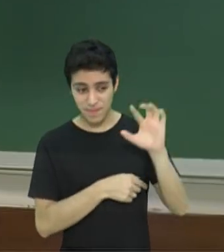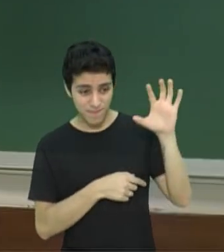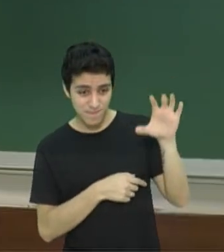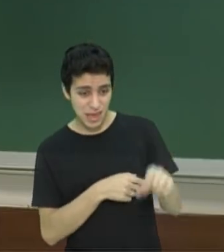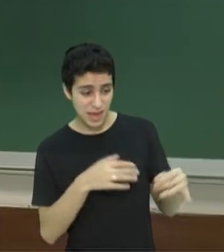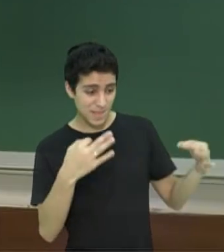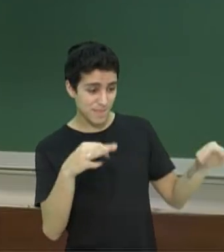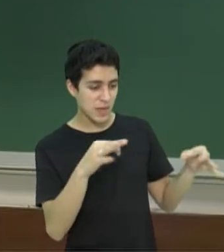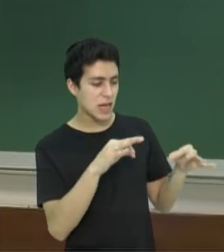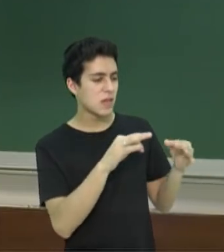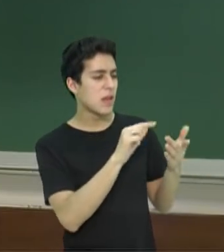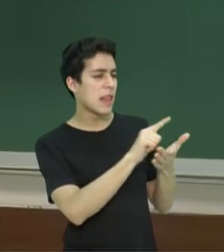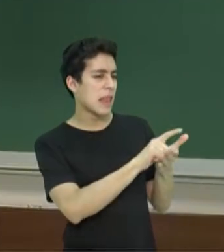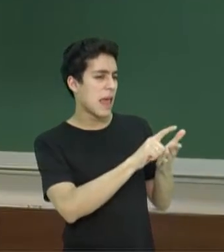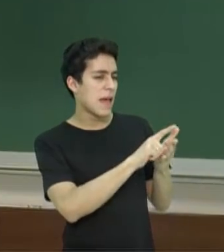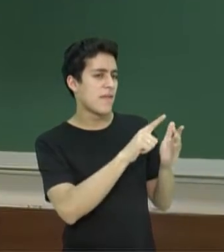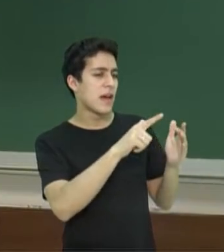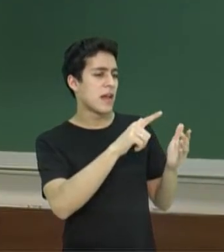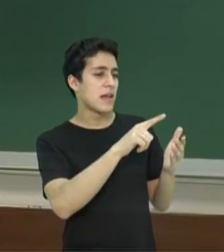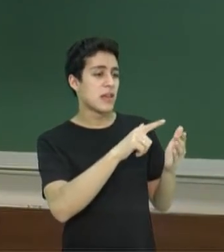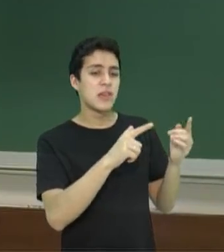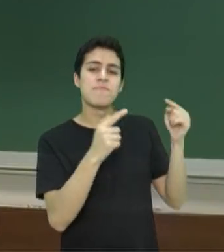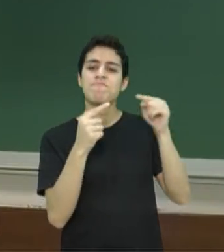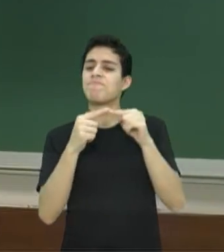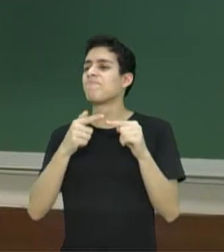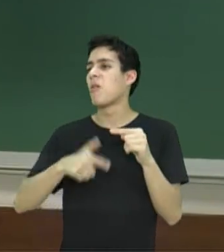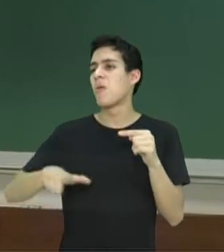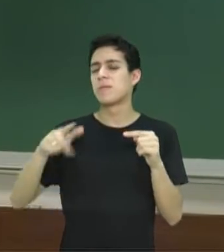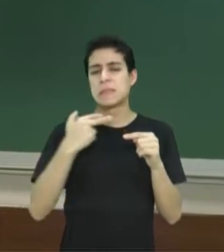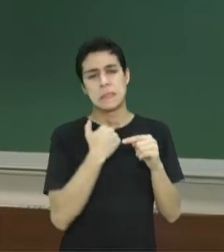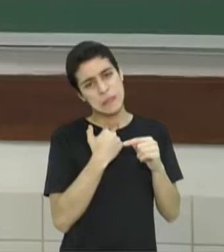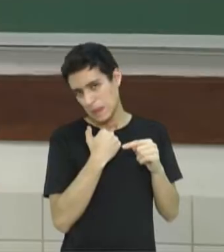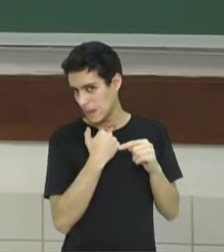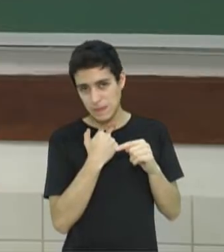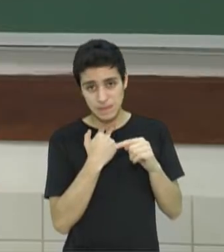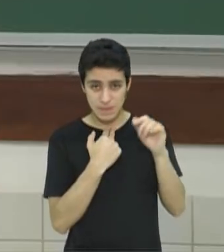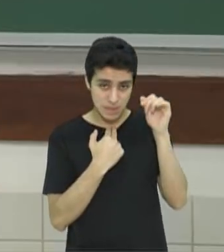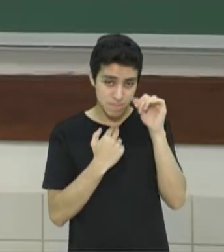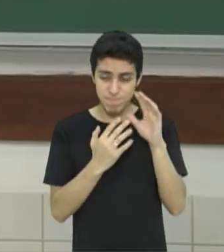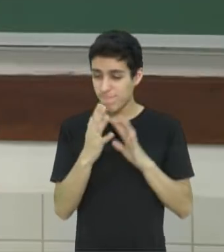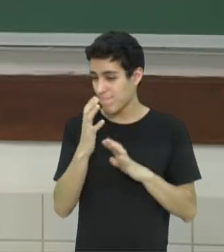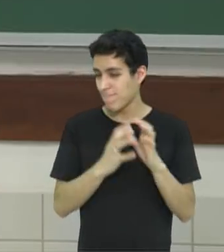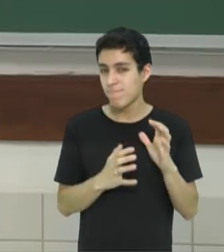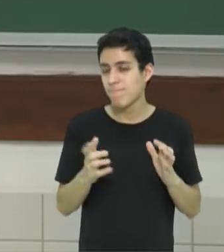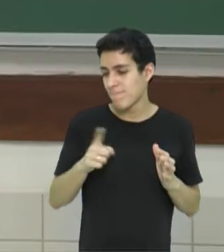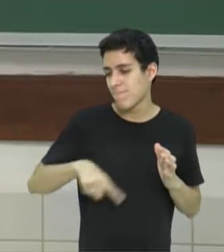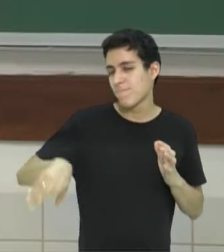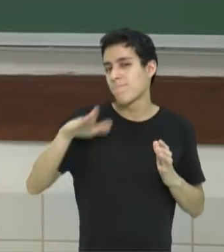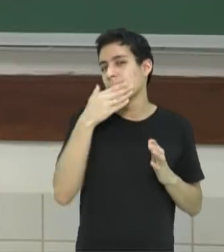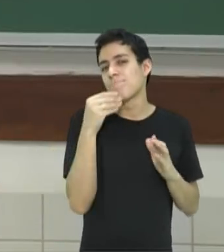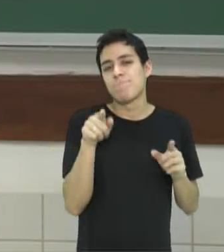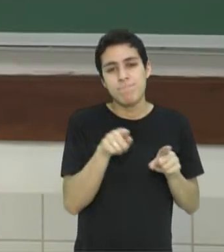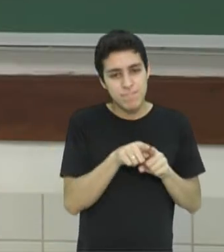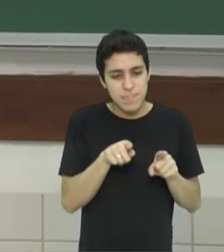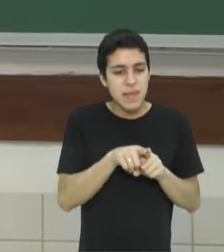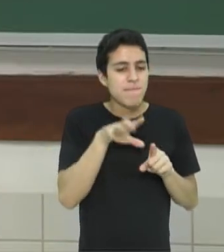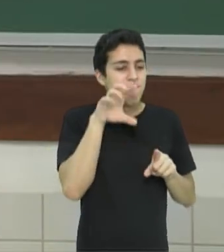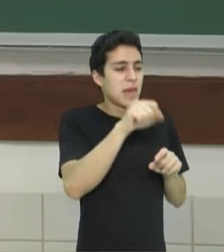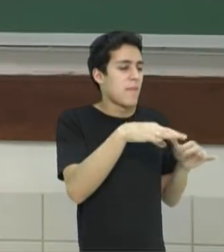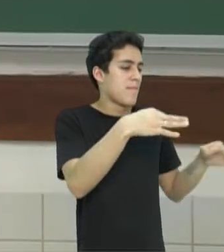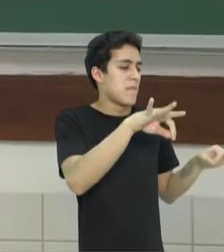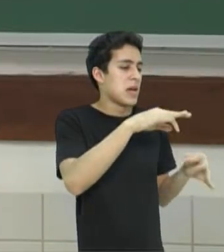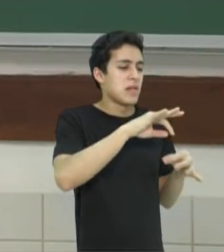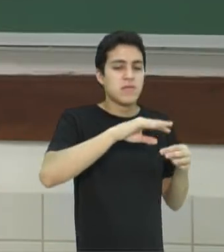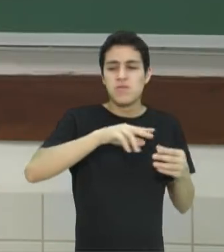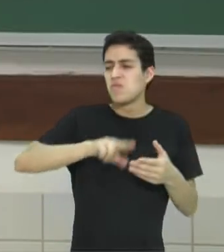pegar um pano de prato e utilizar para um outro fim. Geralmente as mulheres brigam muito com os homens também, que pegam um pano de prato